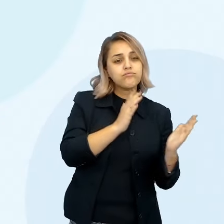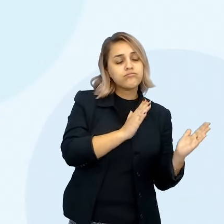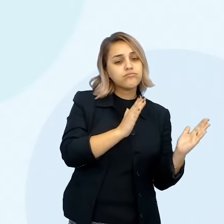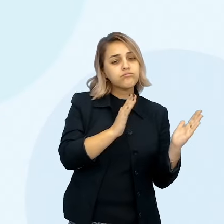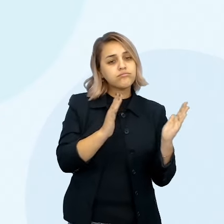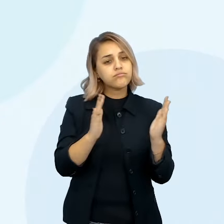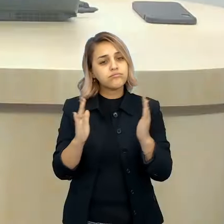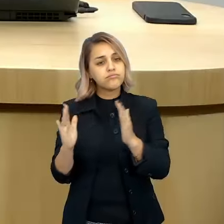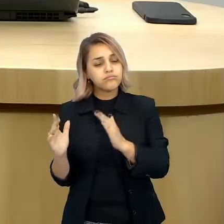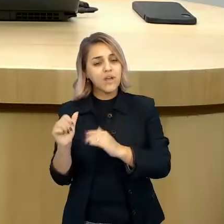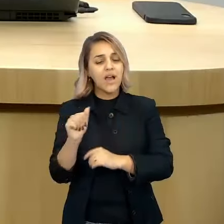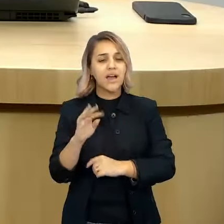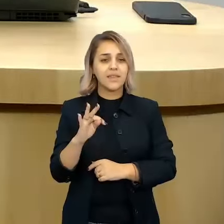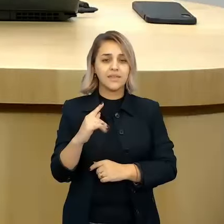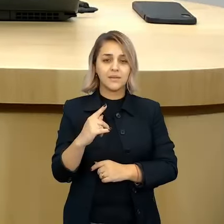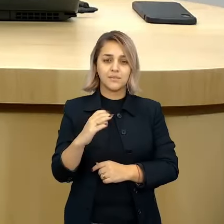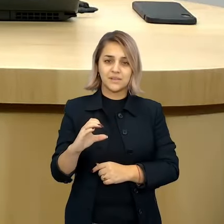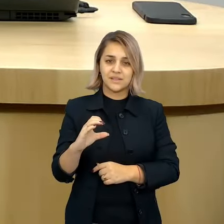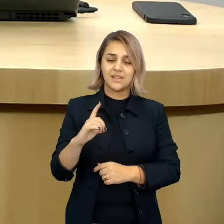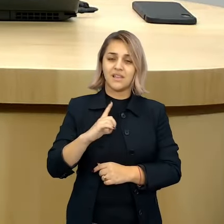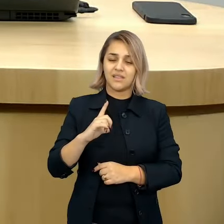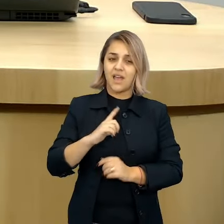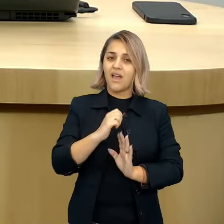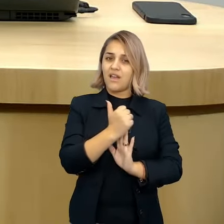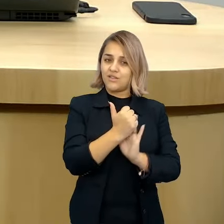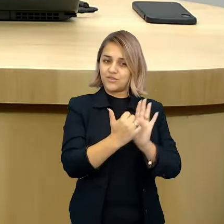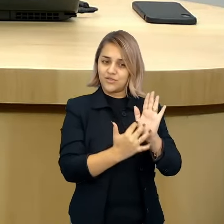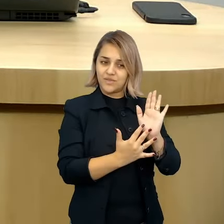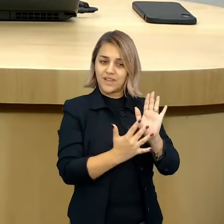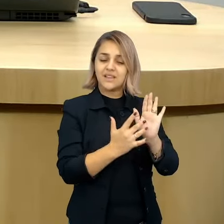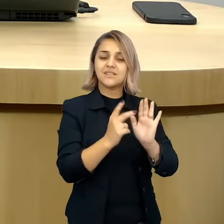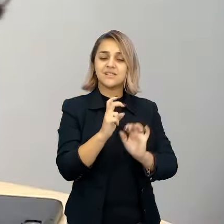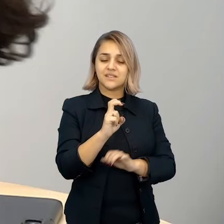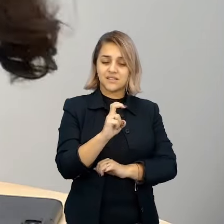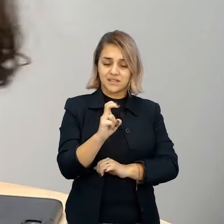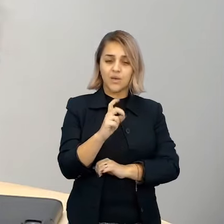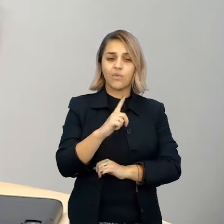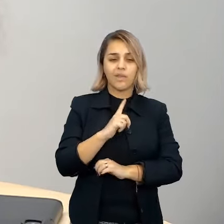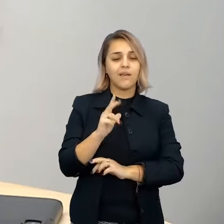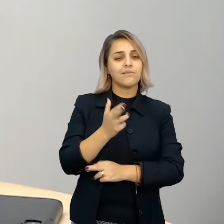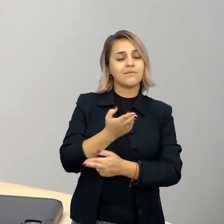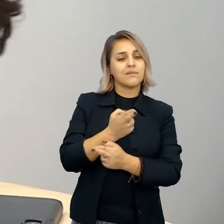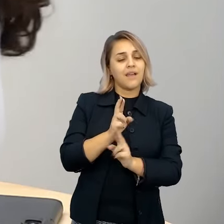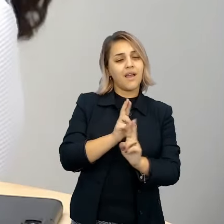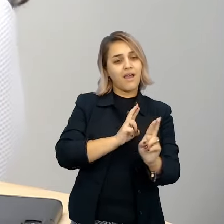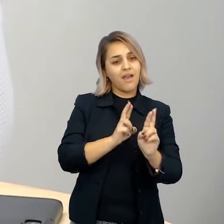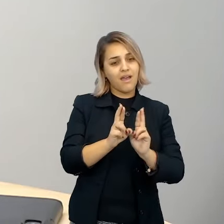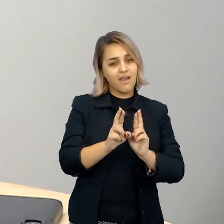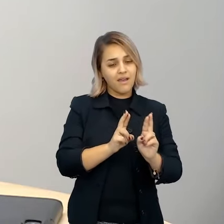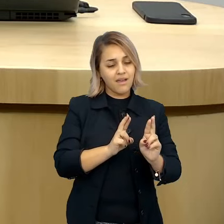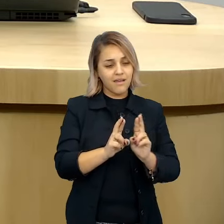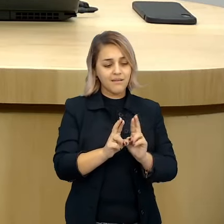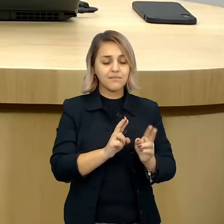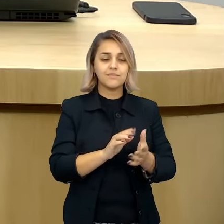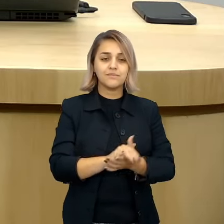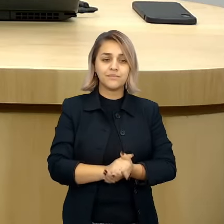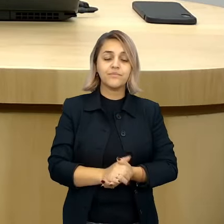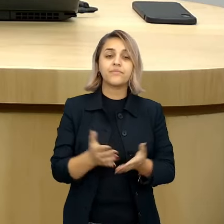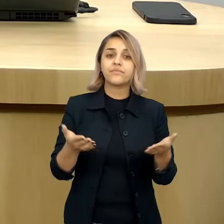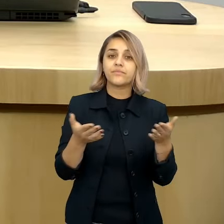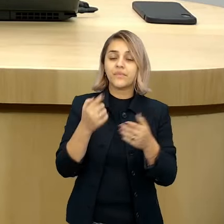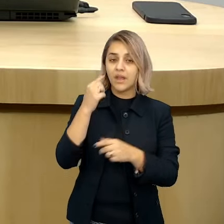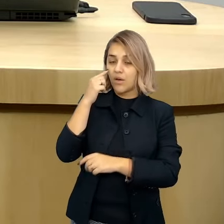elas se interrelacionam. Sim, muito bem. Agora nós vamos para o slide de número 10, né,